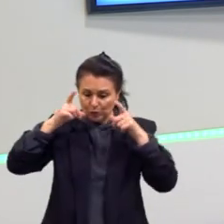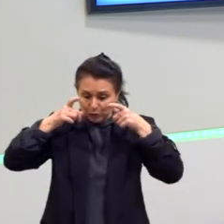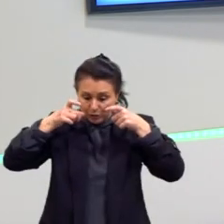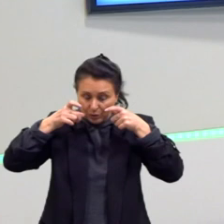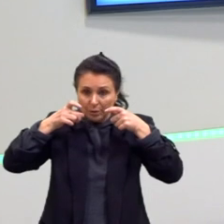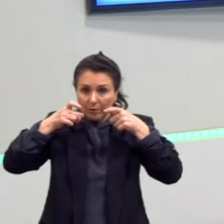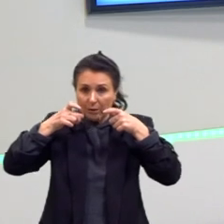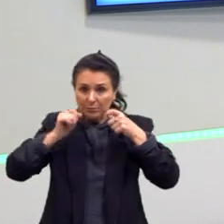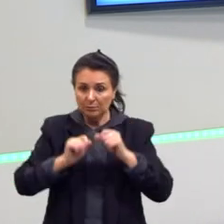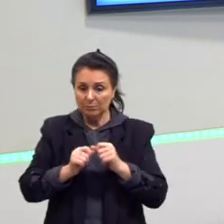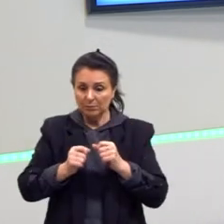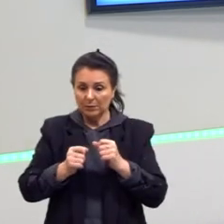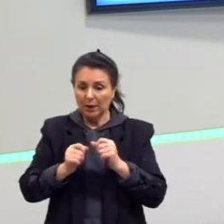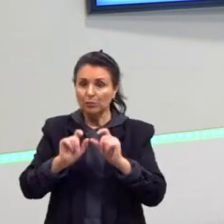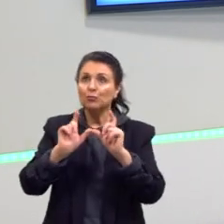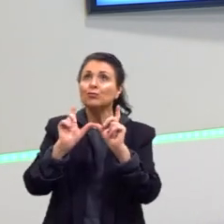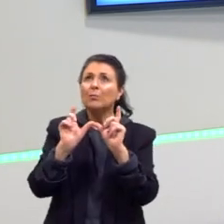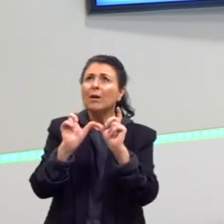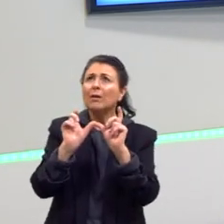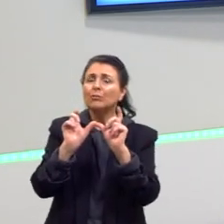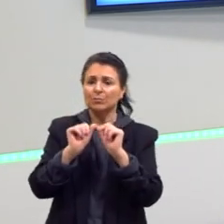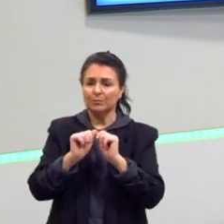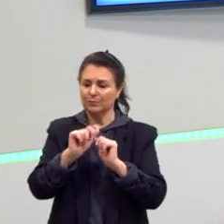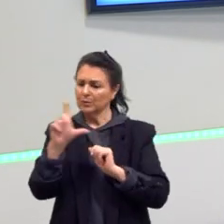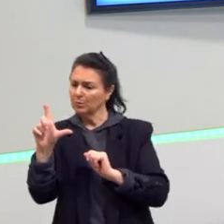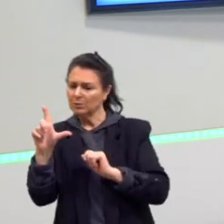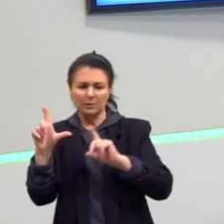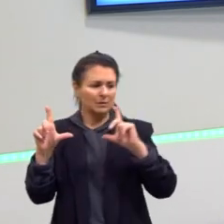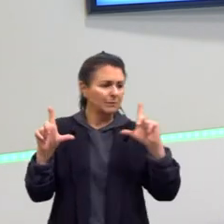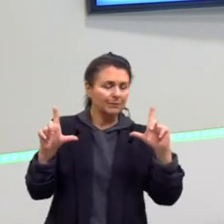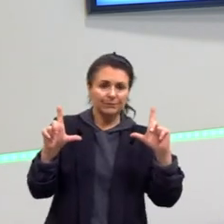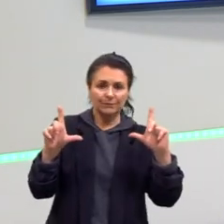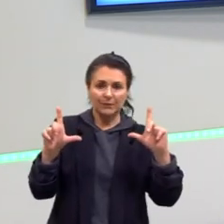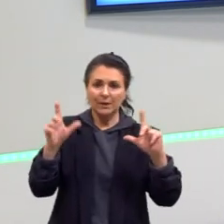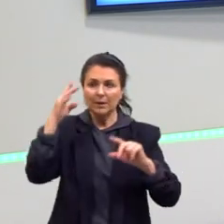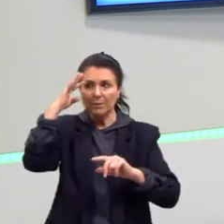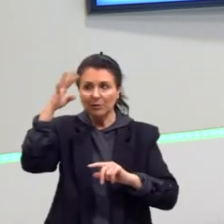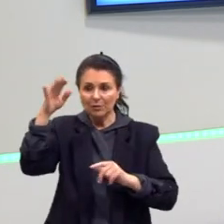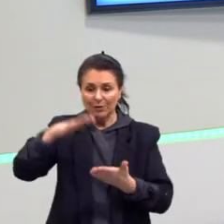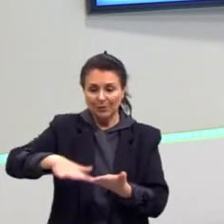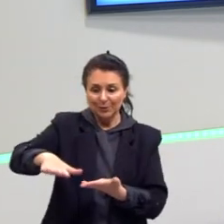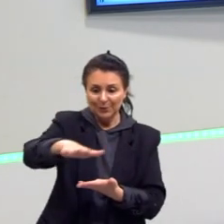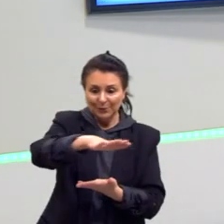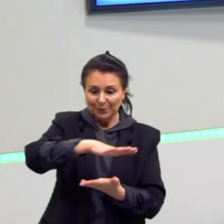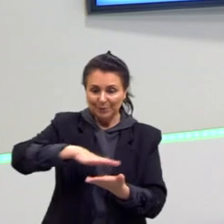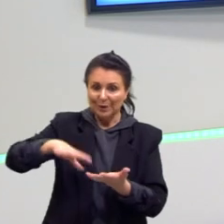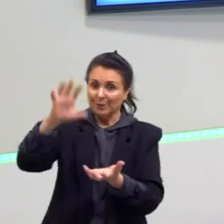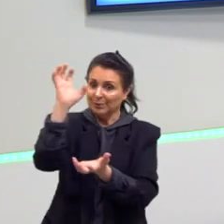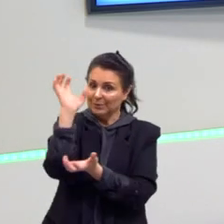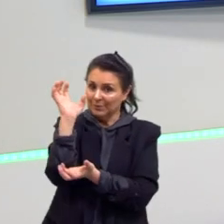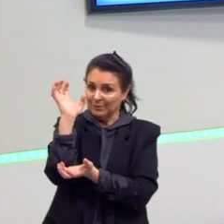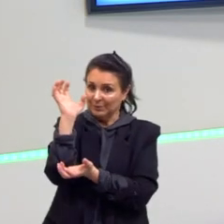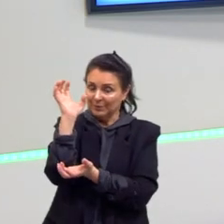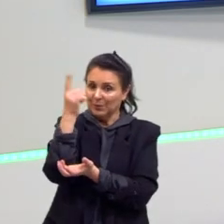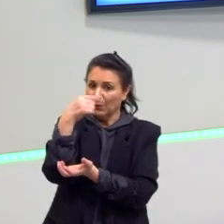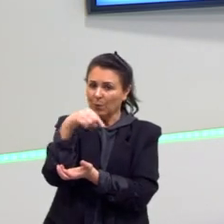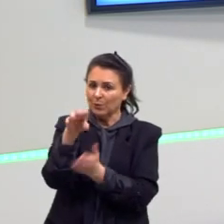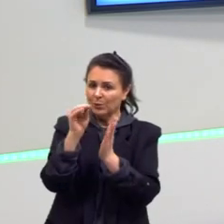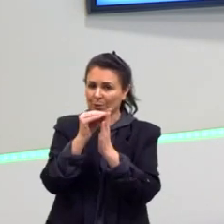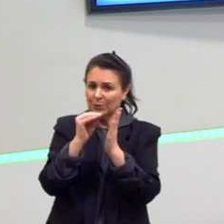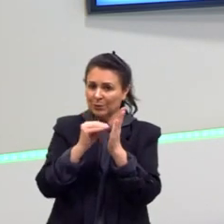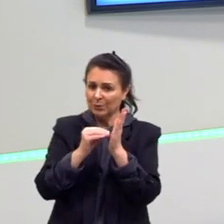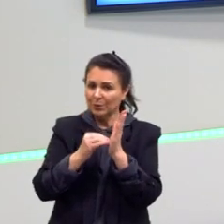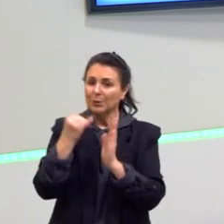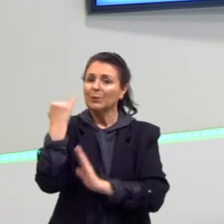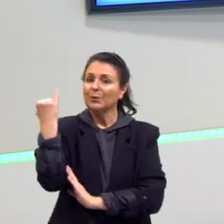das laterais imaginando a sombra dele o reflexo dele em um plano o outro conteúdo muito